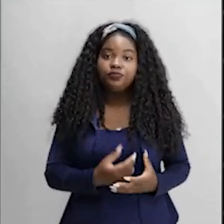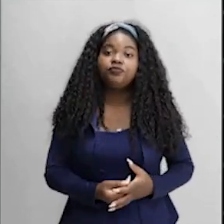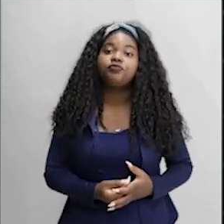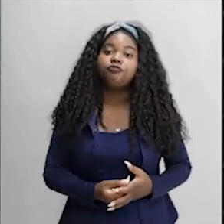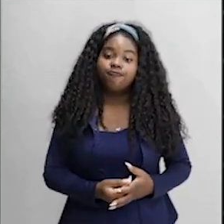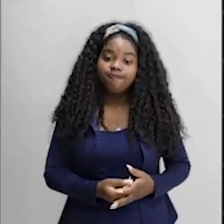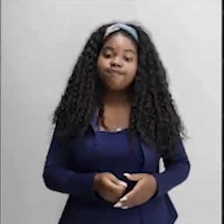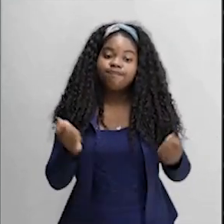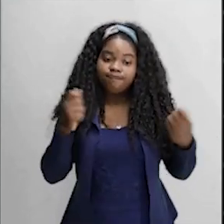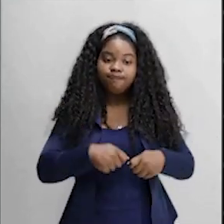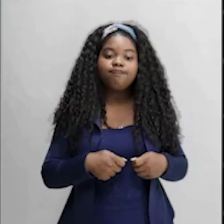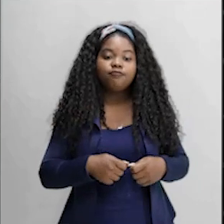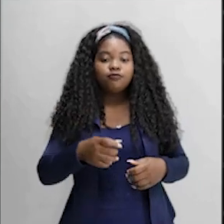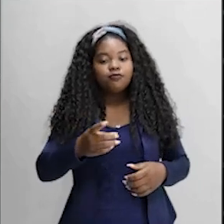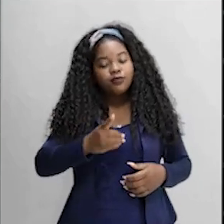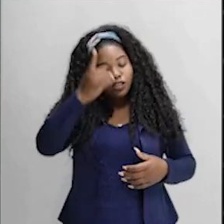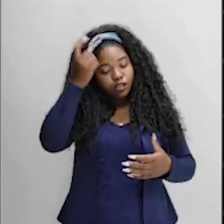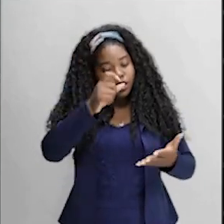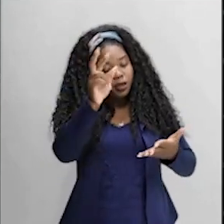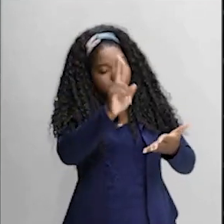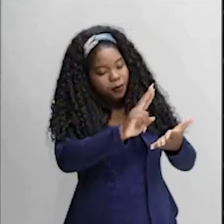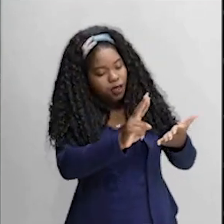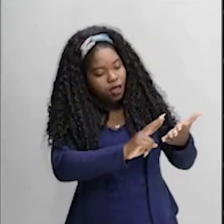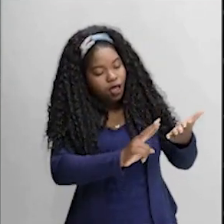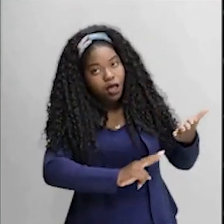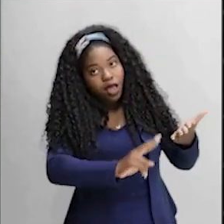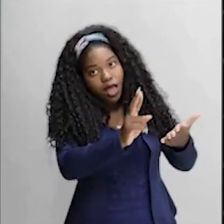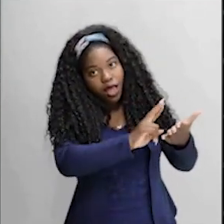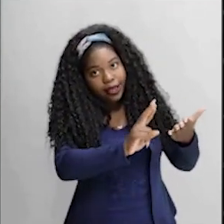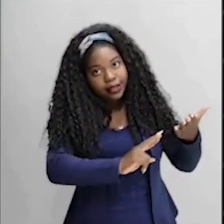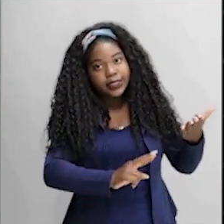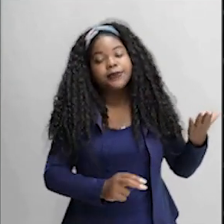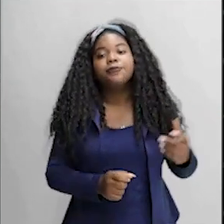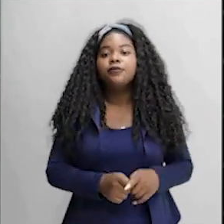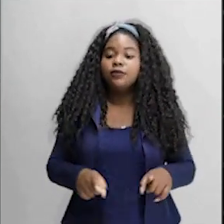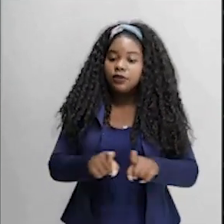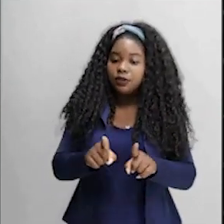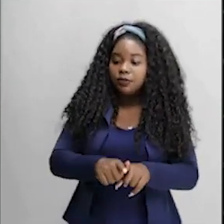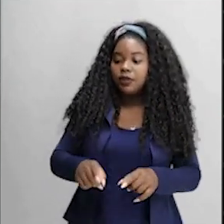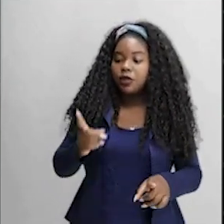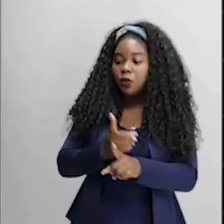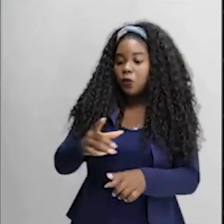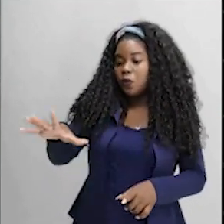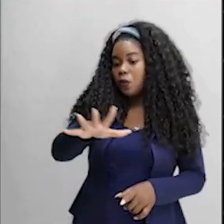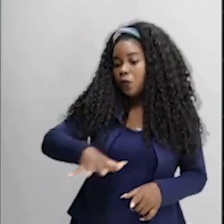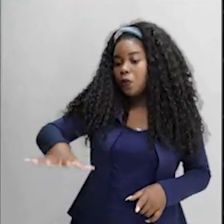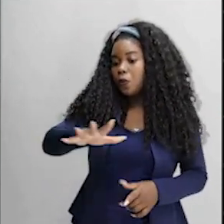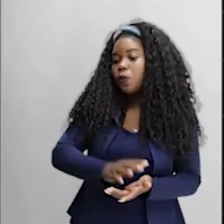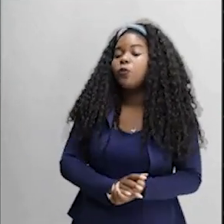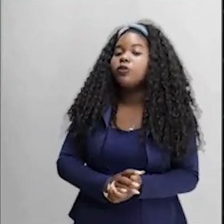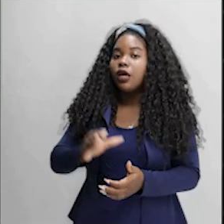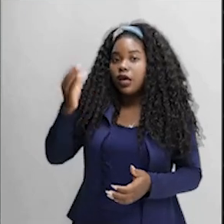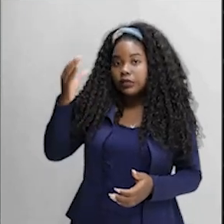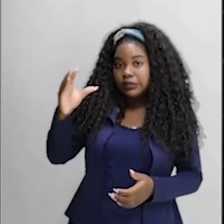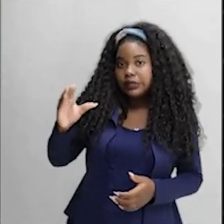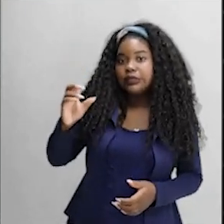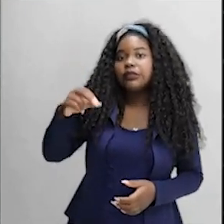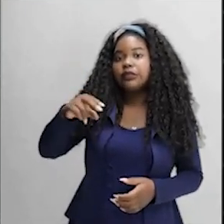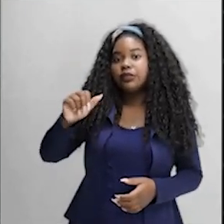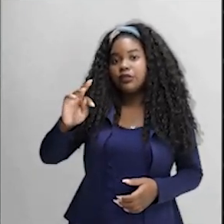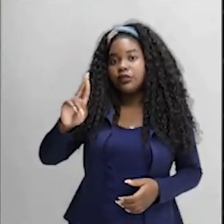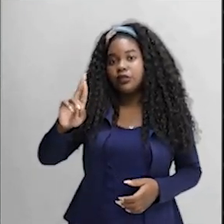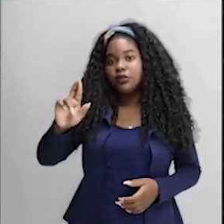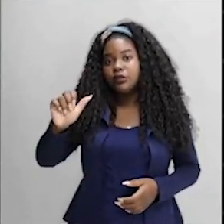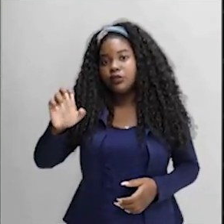redações sobre ele também, olha que coisa bacana. Geralmente você encontra ele também na área de ciências da natureza e suas tecnologias, até